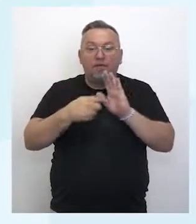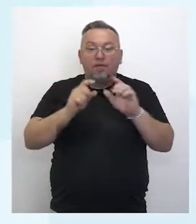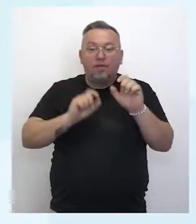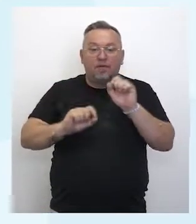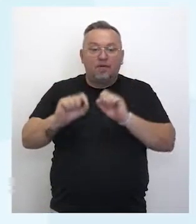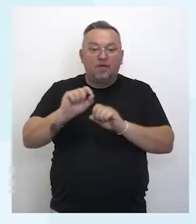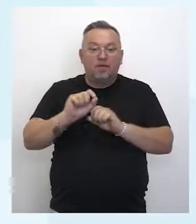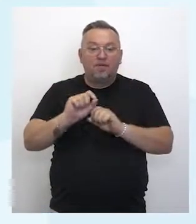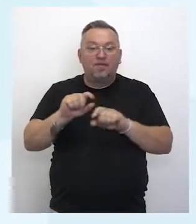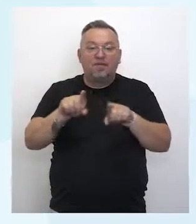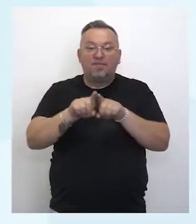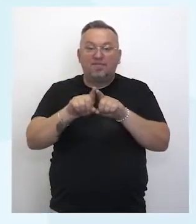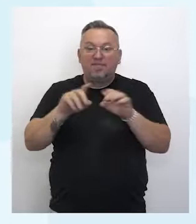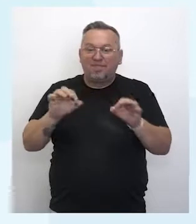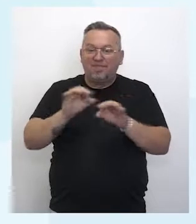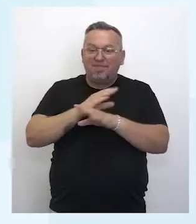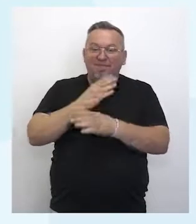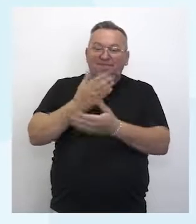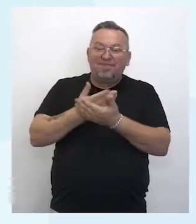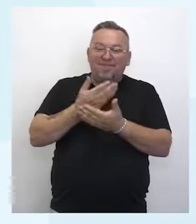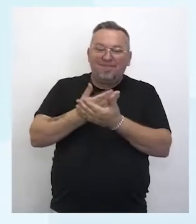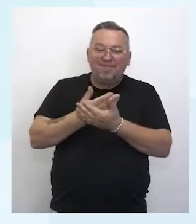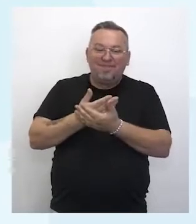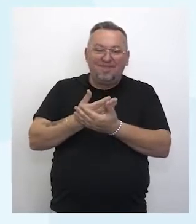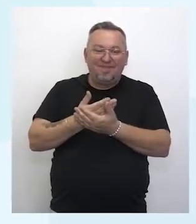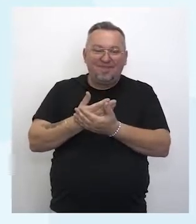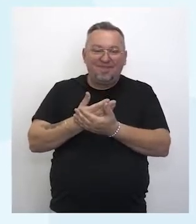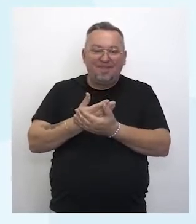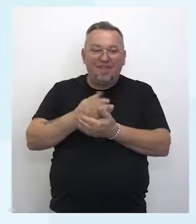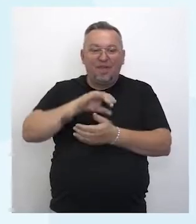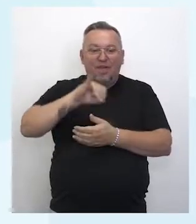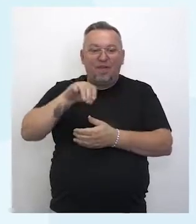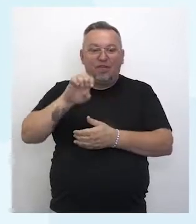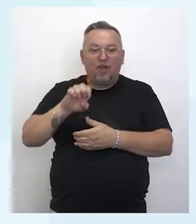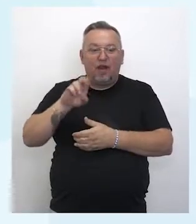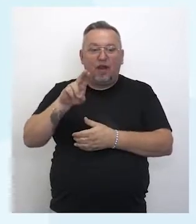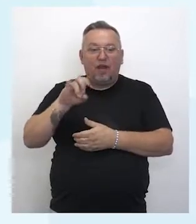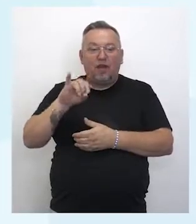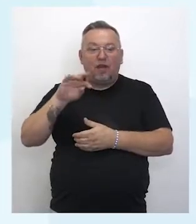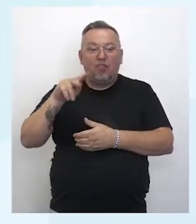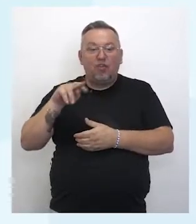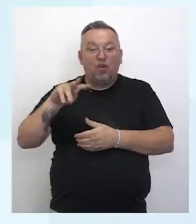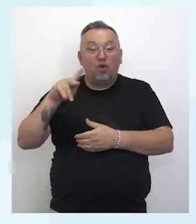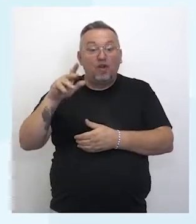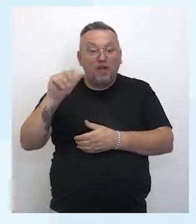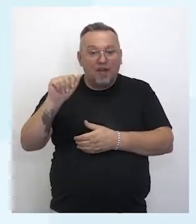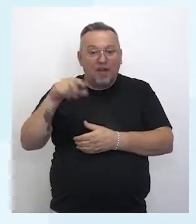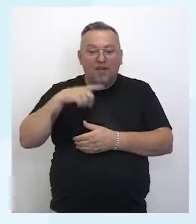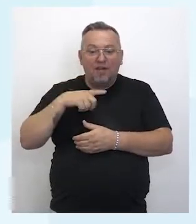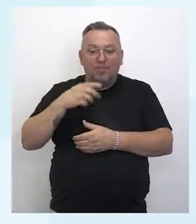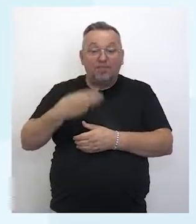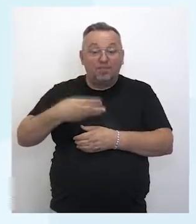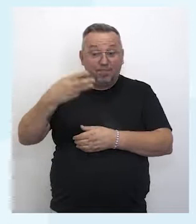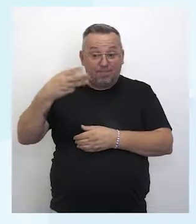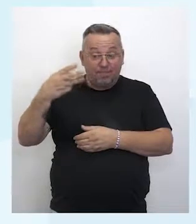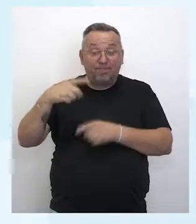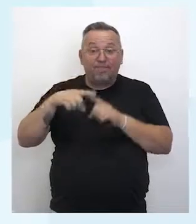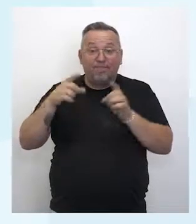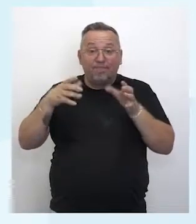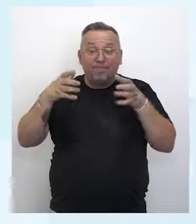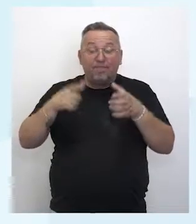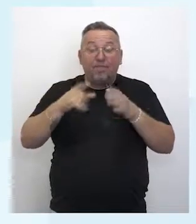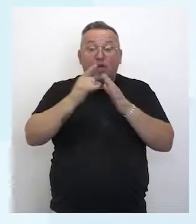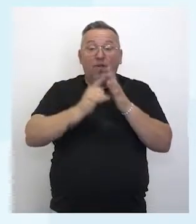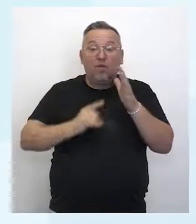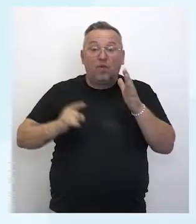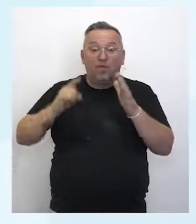aí a nossa finalização da aula. No Vale do Jequitinhonha tem a terceira maior concentração de comunidades quilombolas